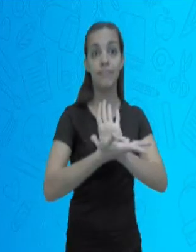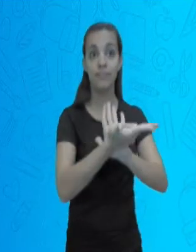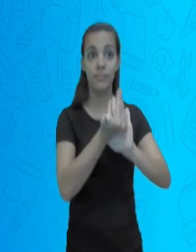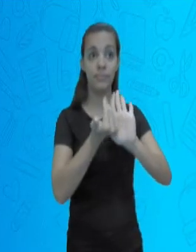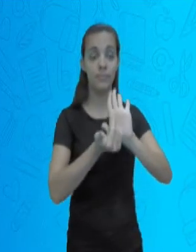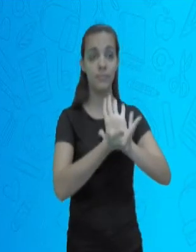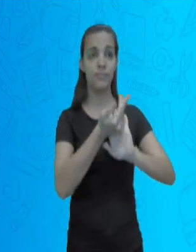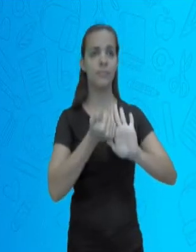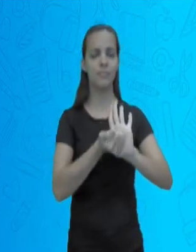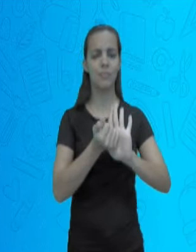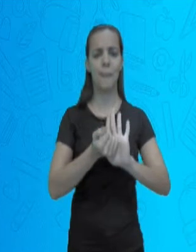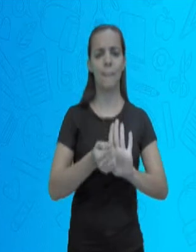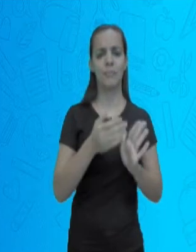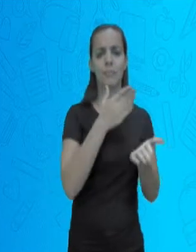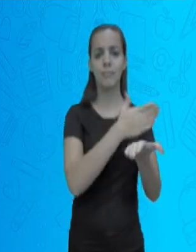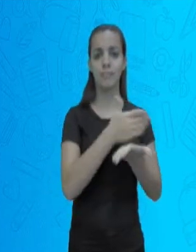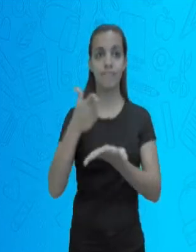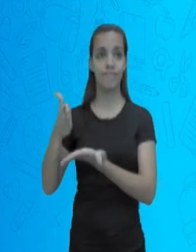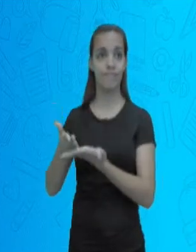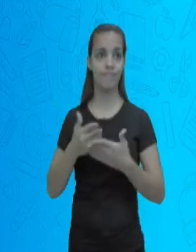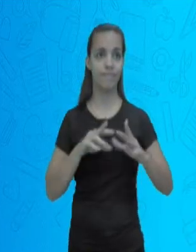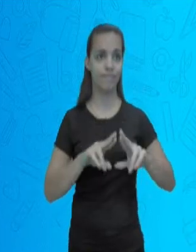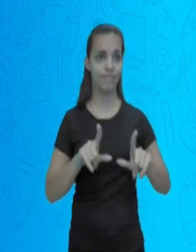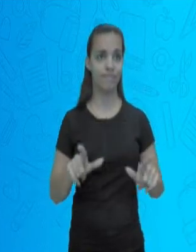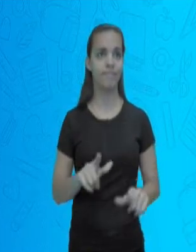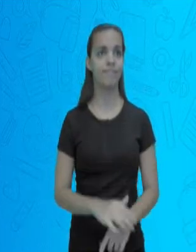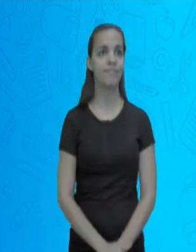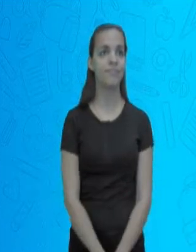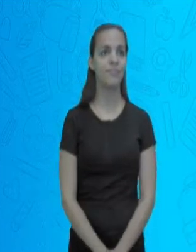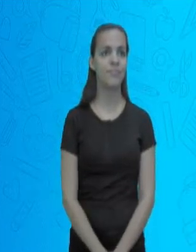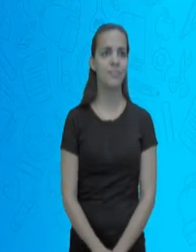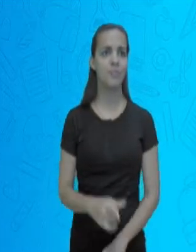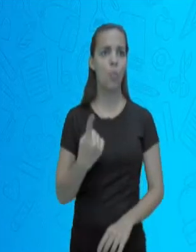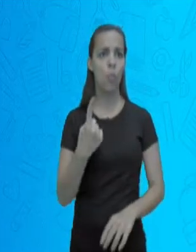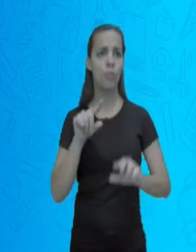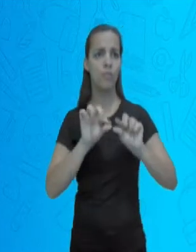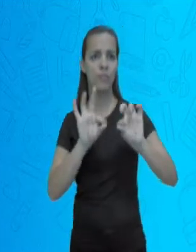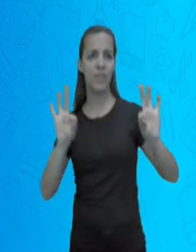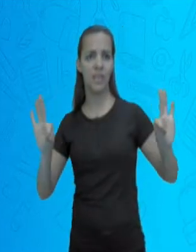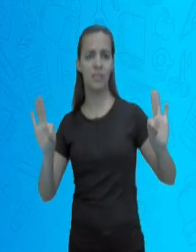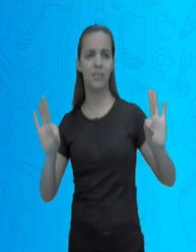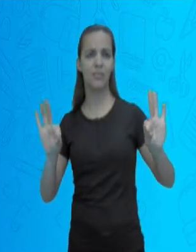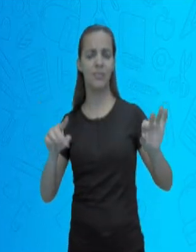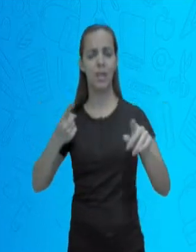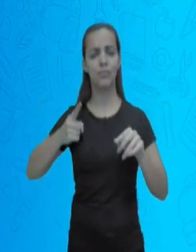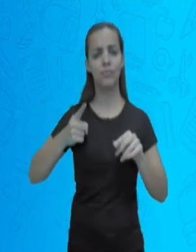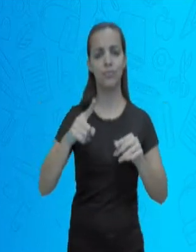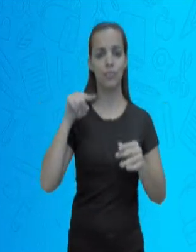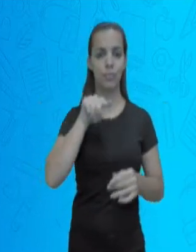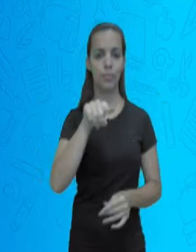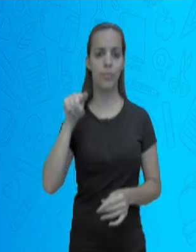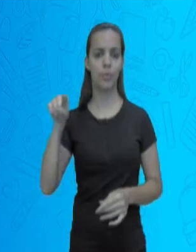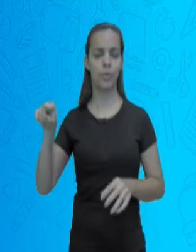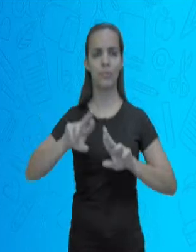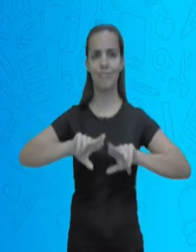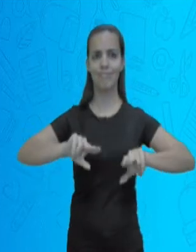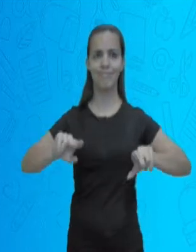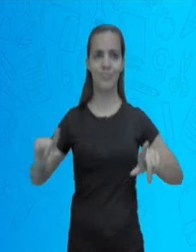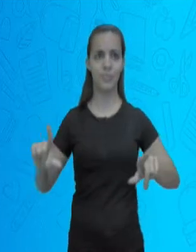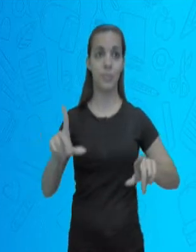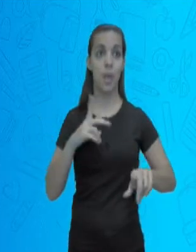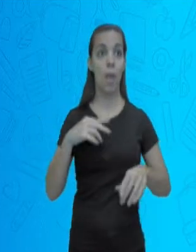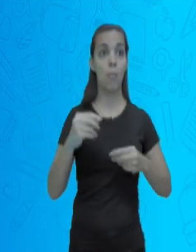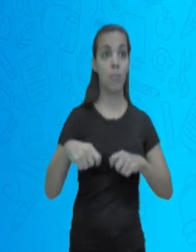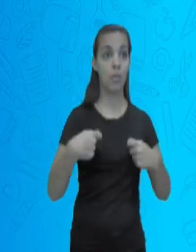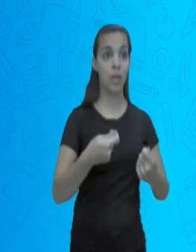representá-las, desenhamos uma parte delas. Em uma reta, há infinitos pontos. Para nomeá-la,